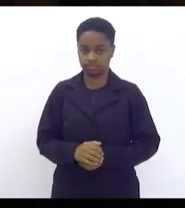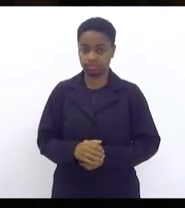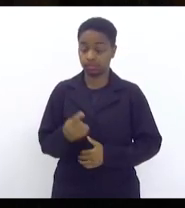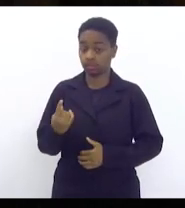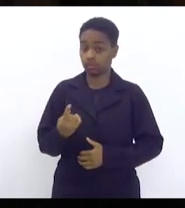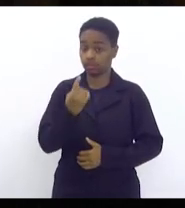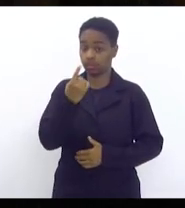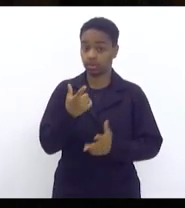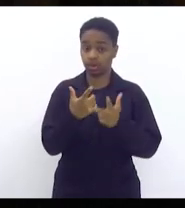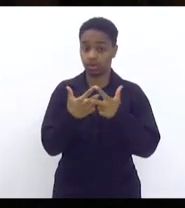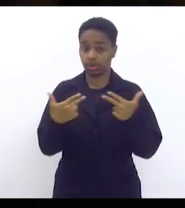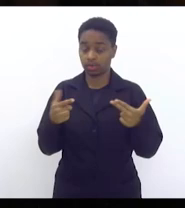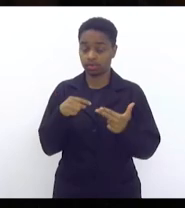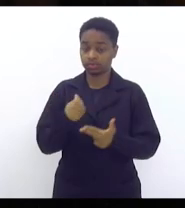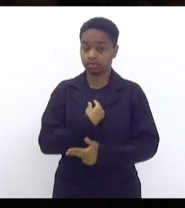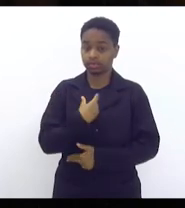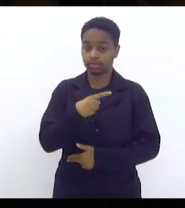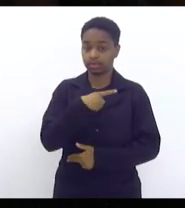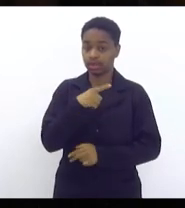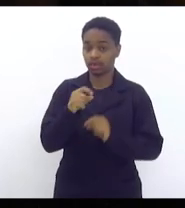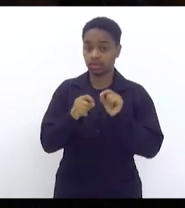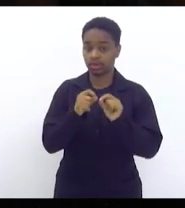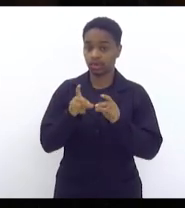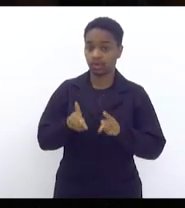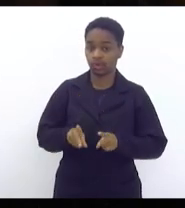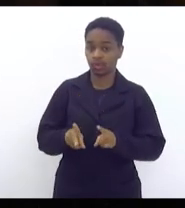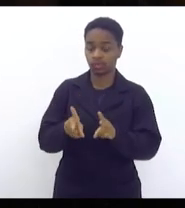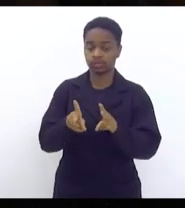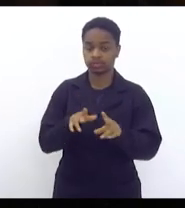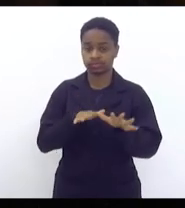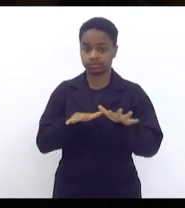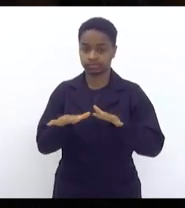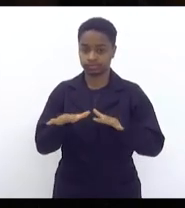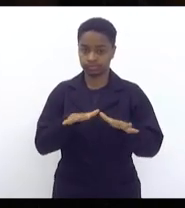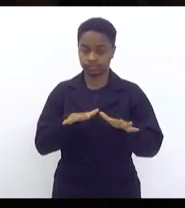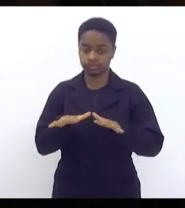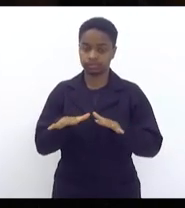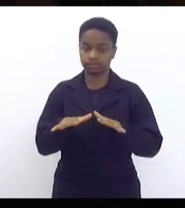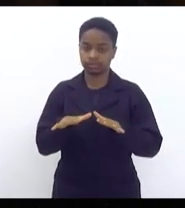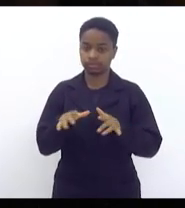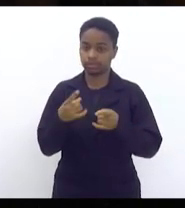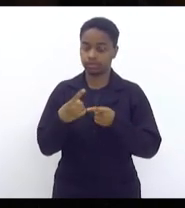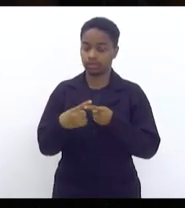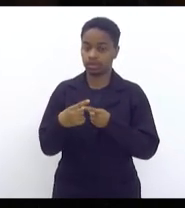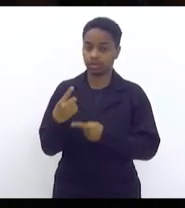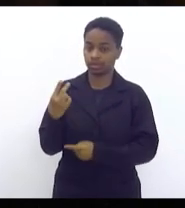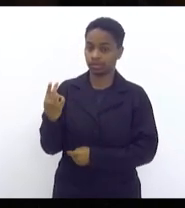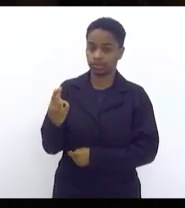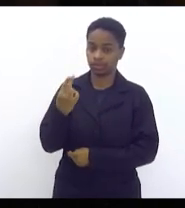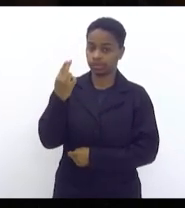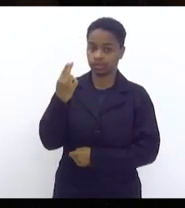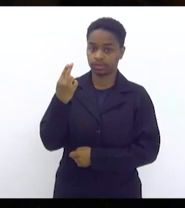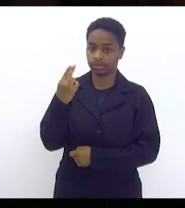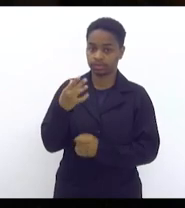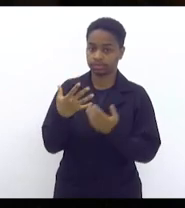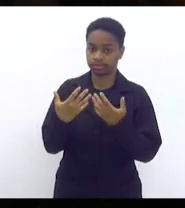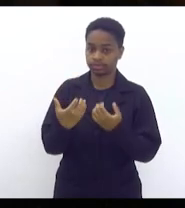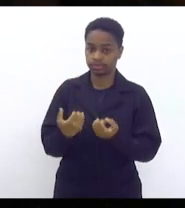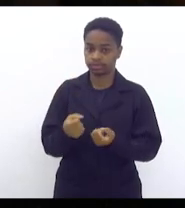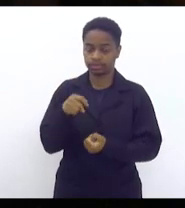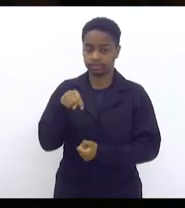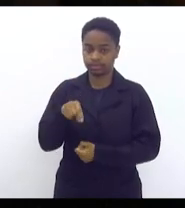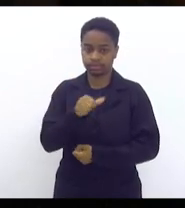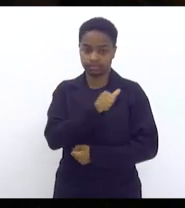questão que temos é continuar nesse movimento, que não é possível o Estado do Rio